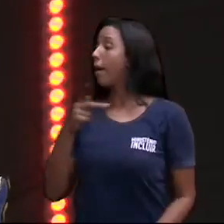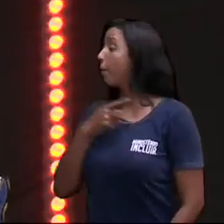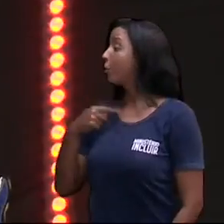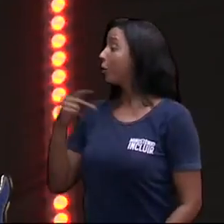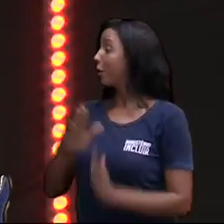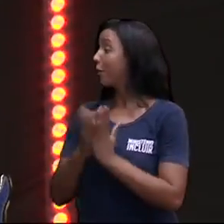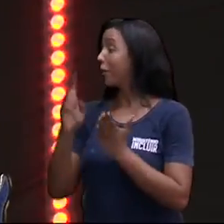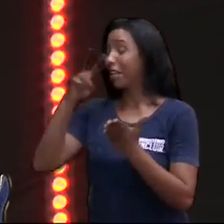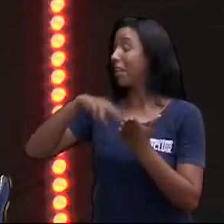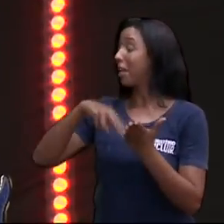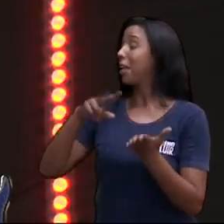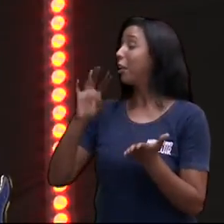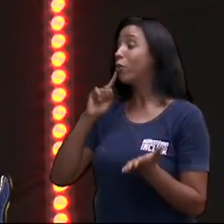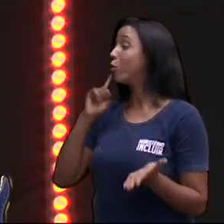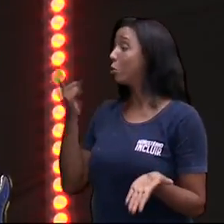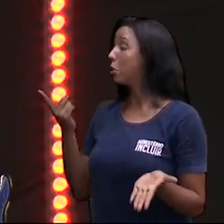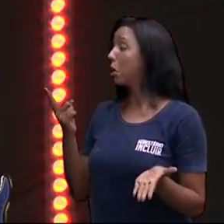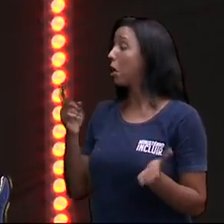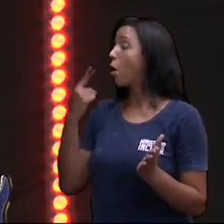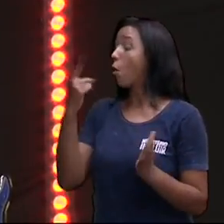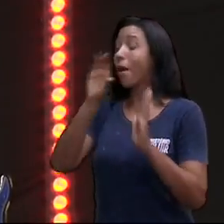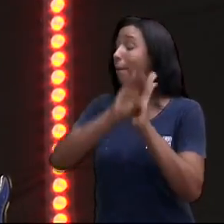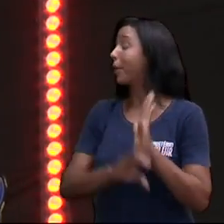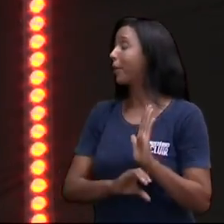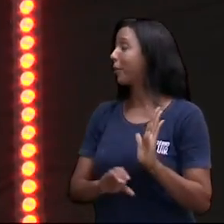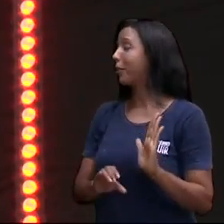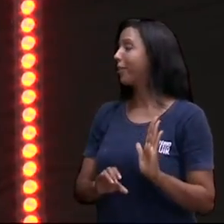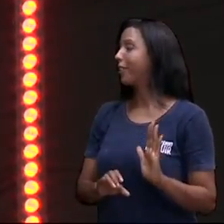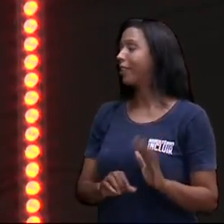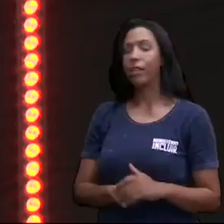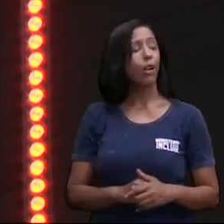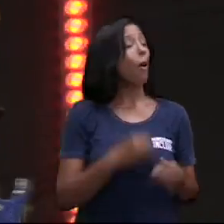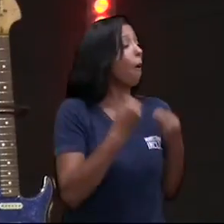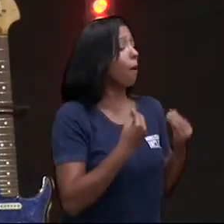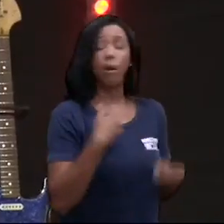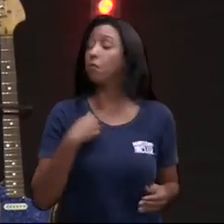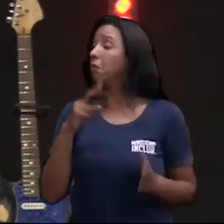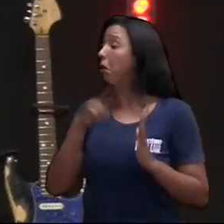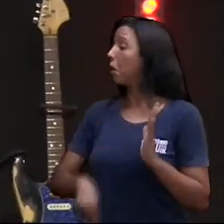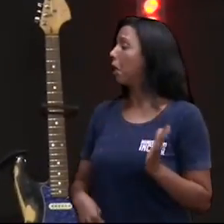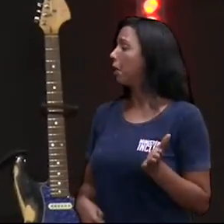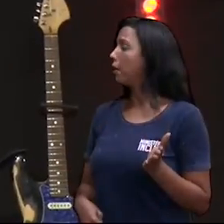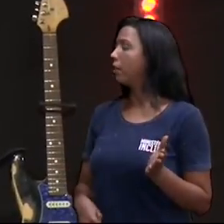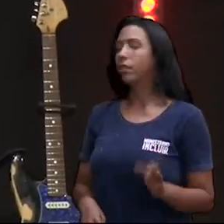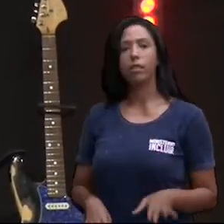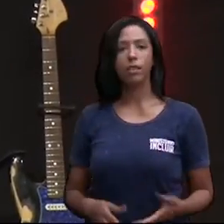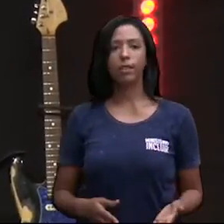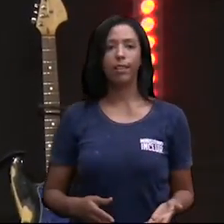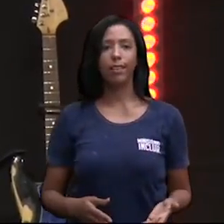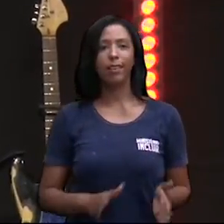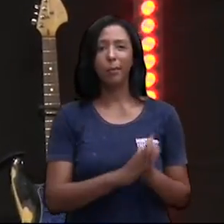nem um capítulo por dia como é que você lê aí eu leio aprofundando a palavra né lê aprofundar ler e